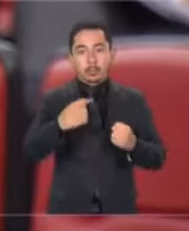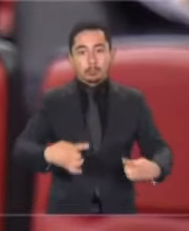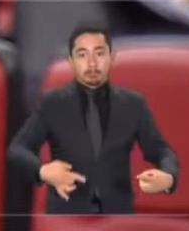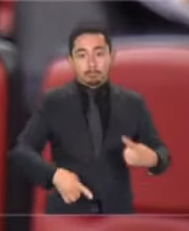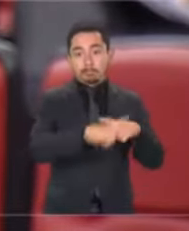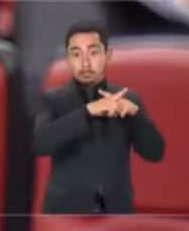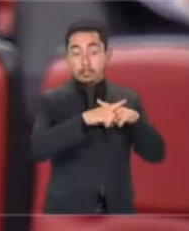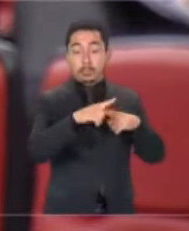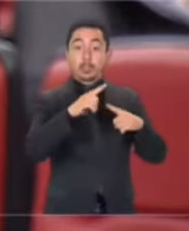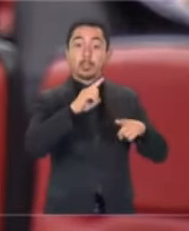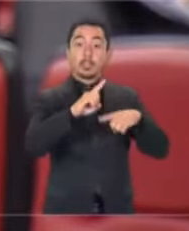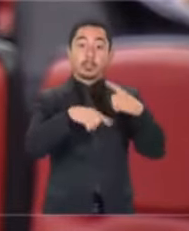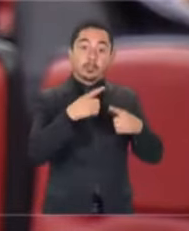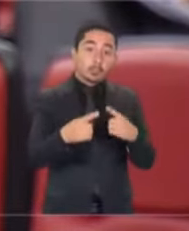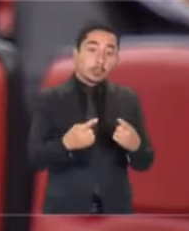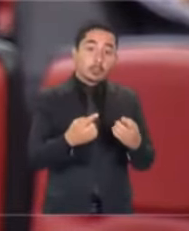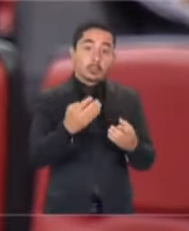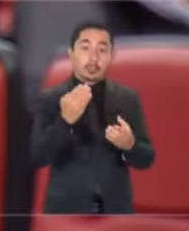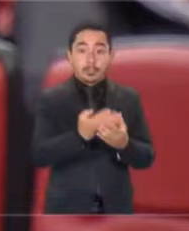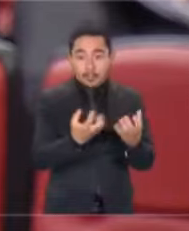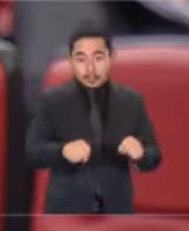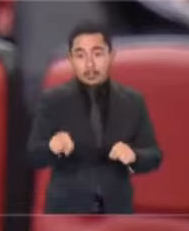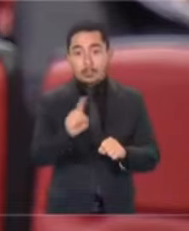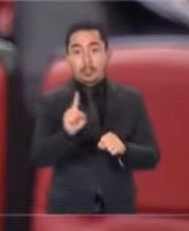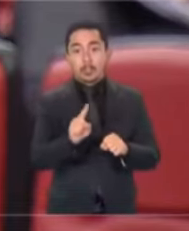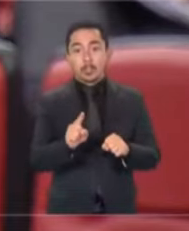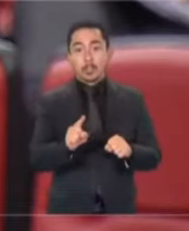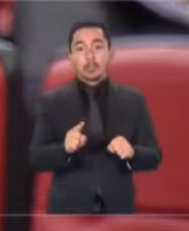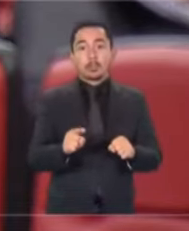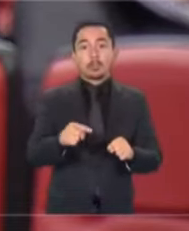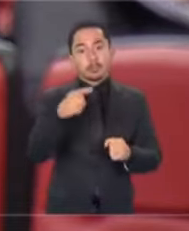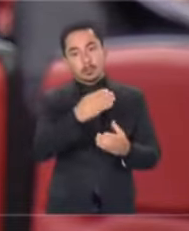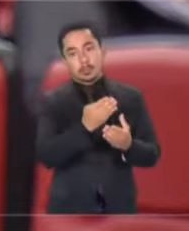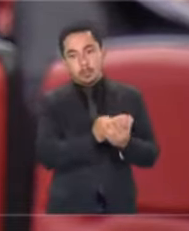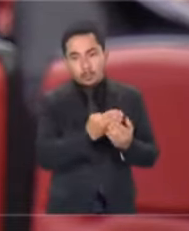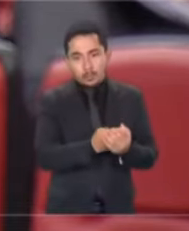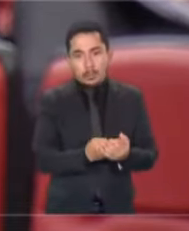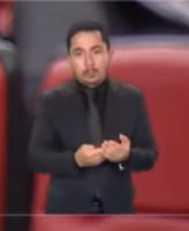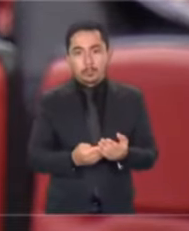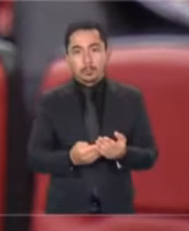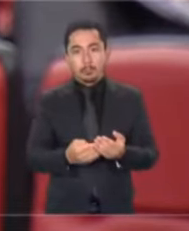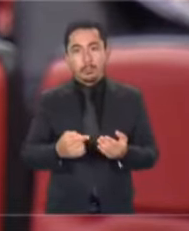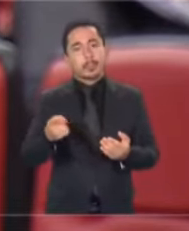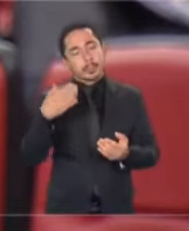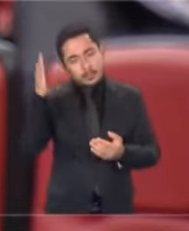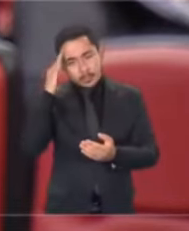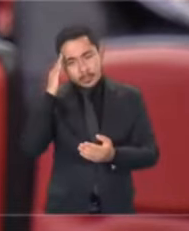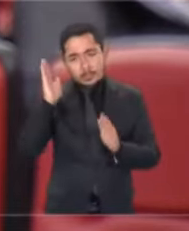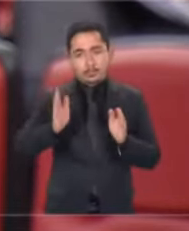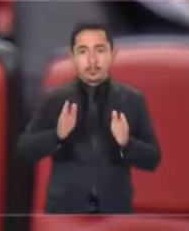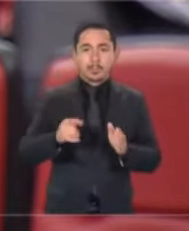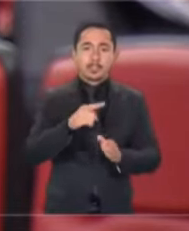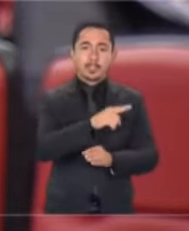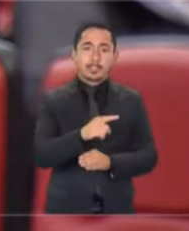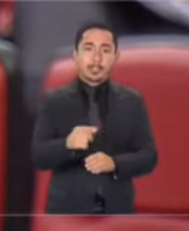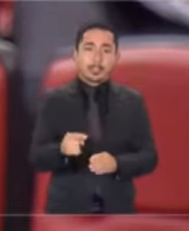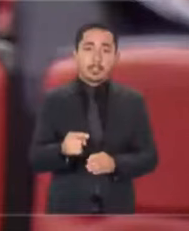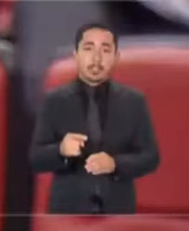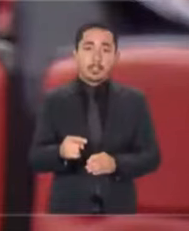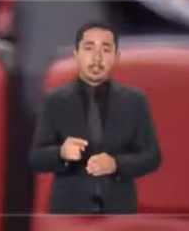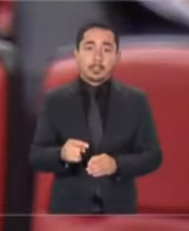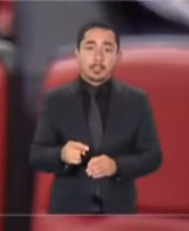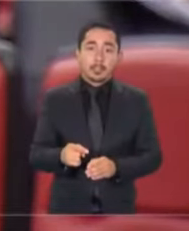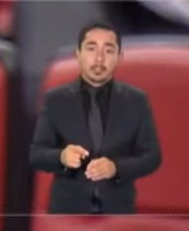embargos de declaração e conseguimos um efeito suspensivo nos embargos de declaração. Todos nós sabemos a raridade com que se concede